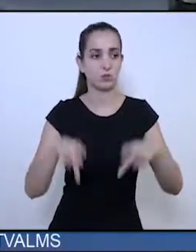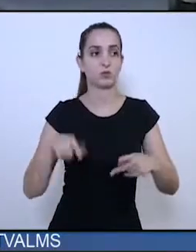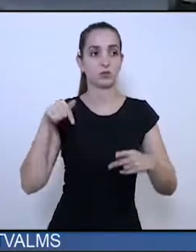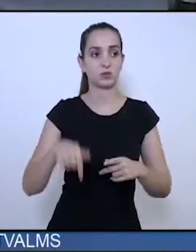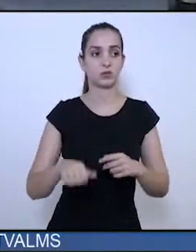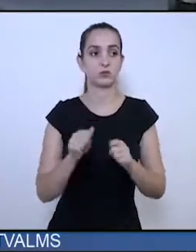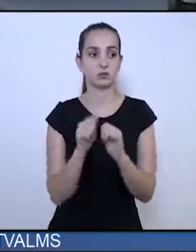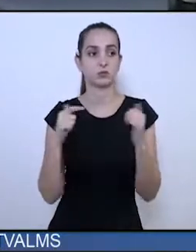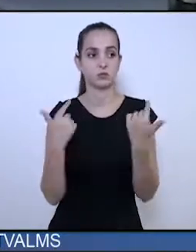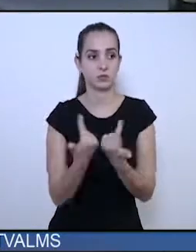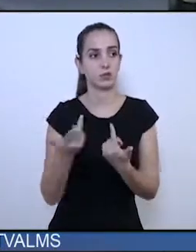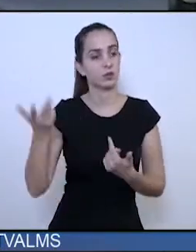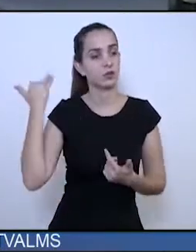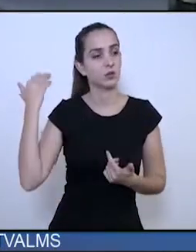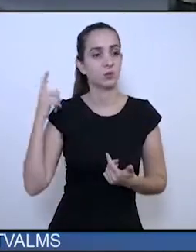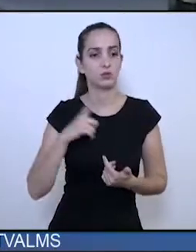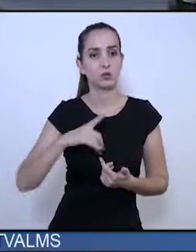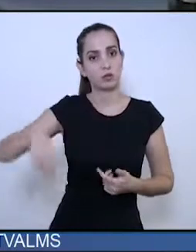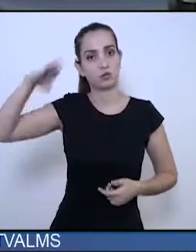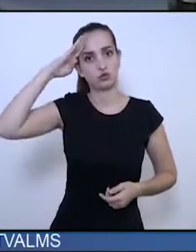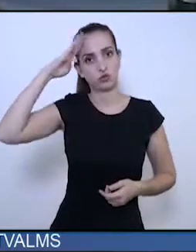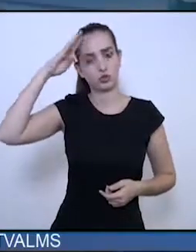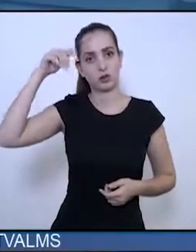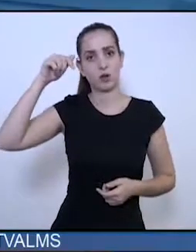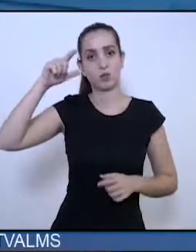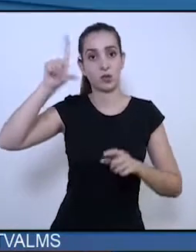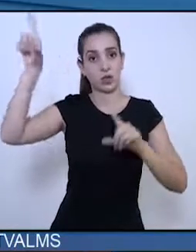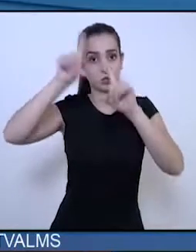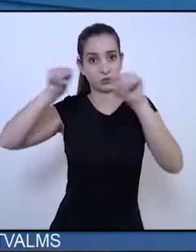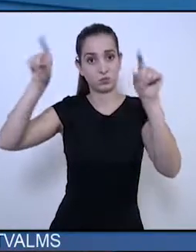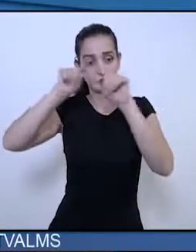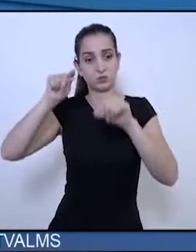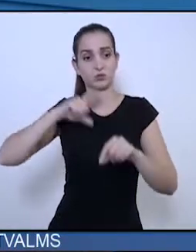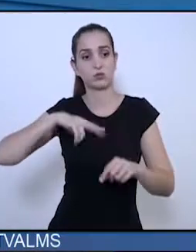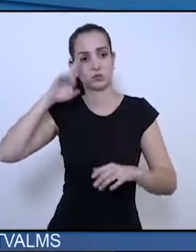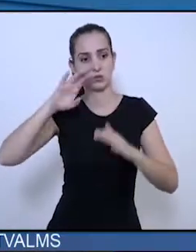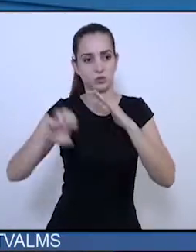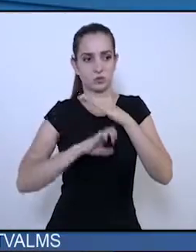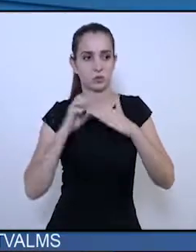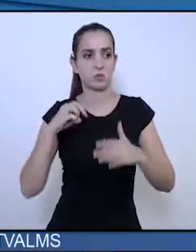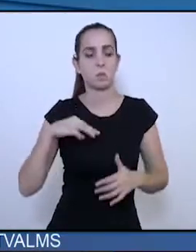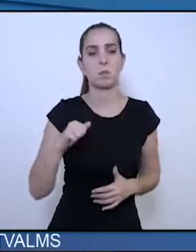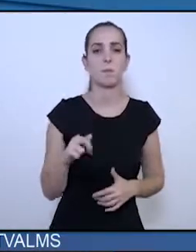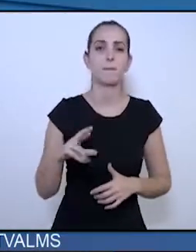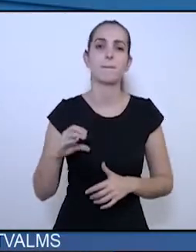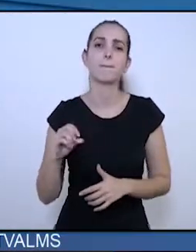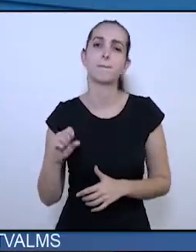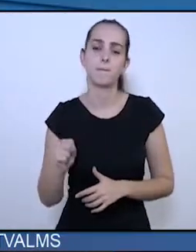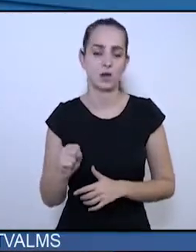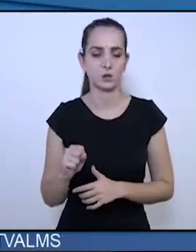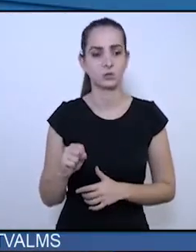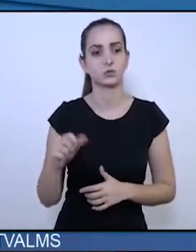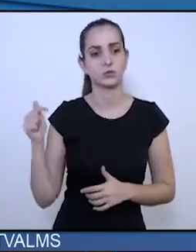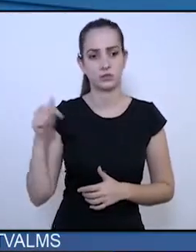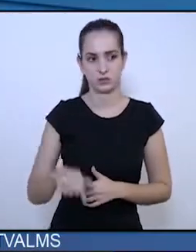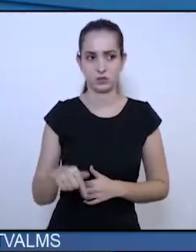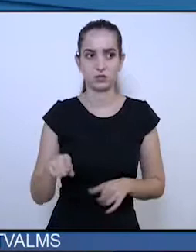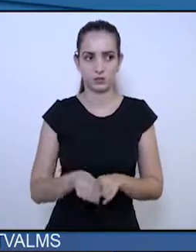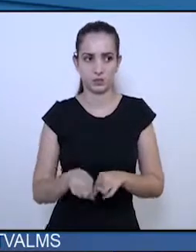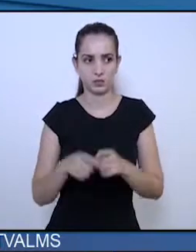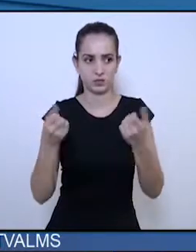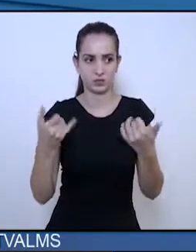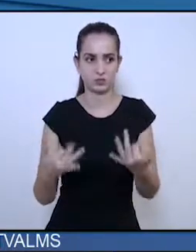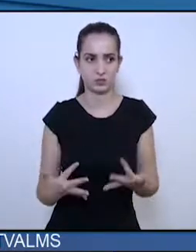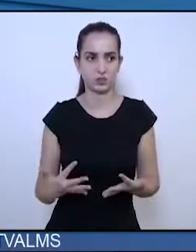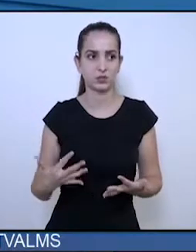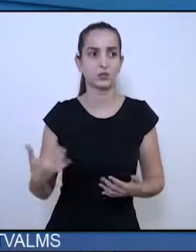veio o general de Brasília aqui fazer a exposição, veio o empresário Marcos Tolo aqui, falando da importância